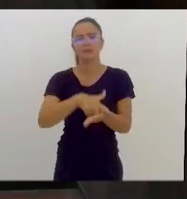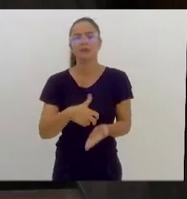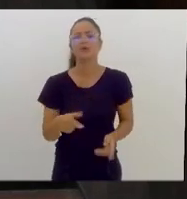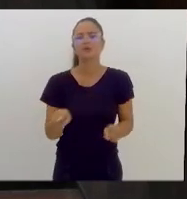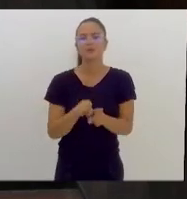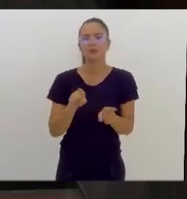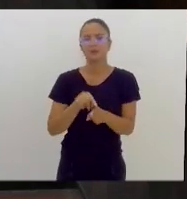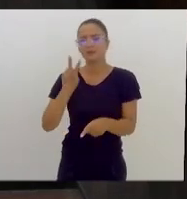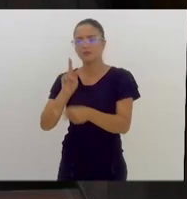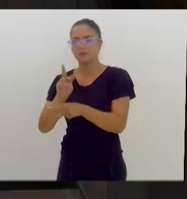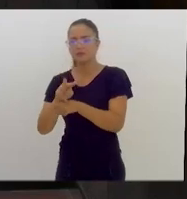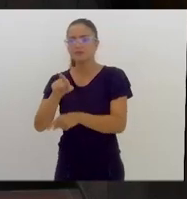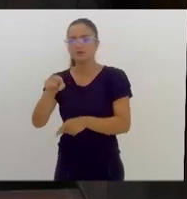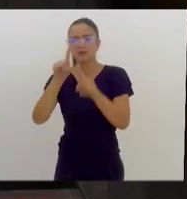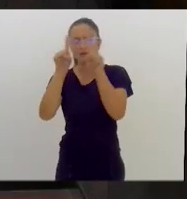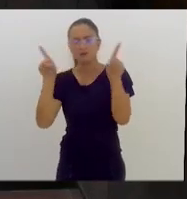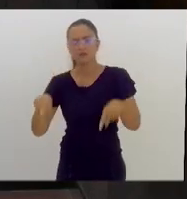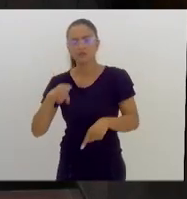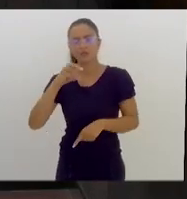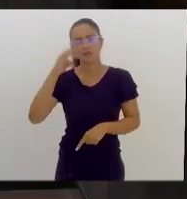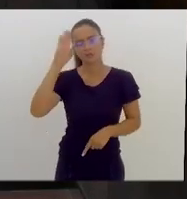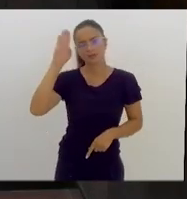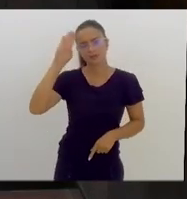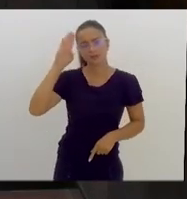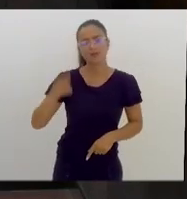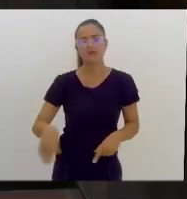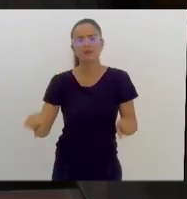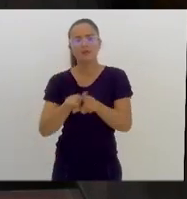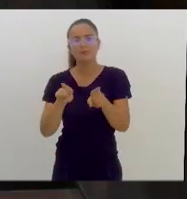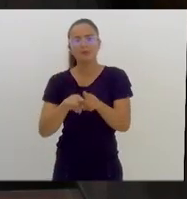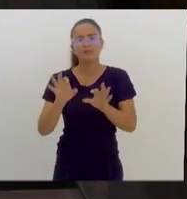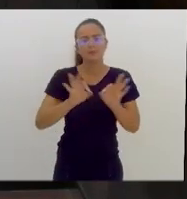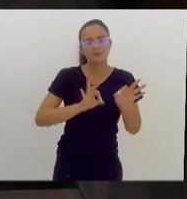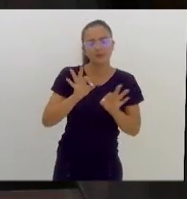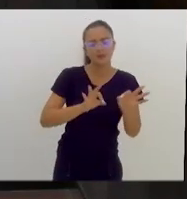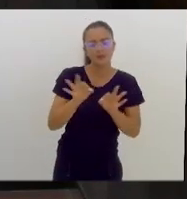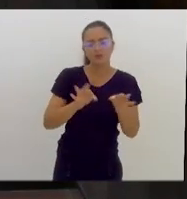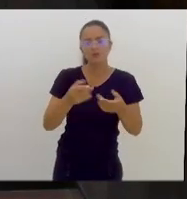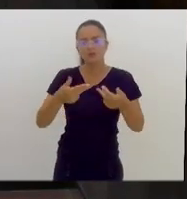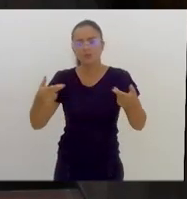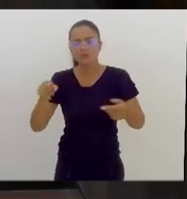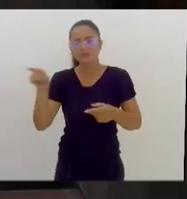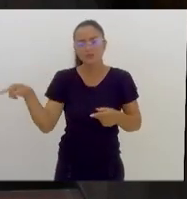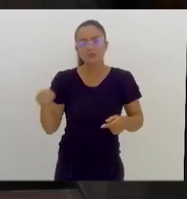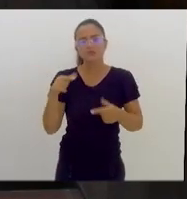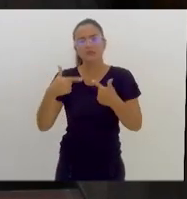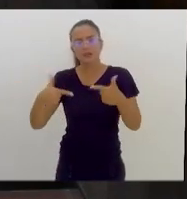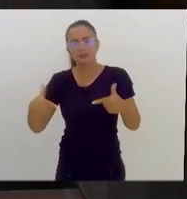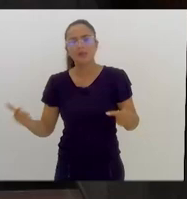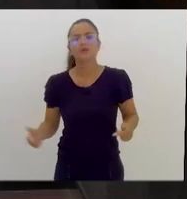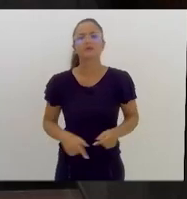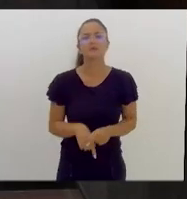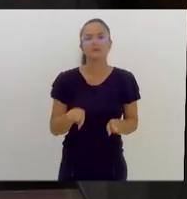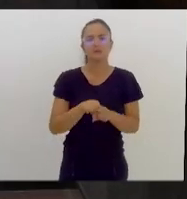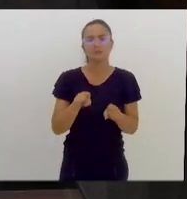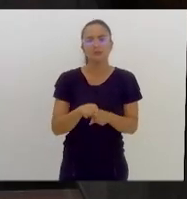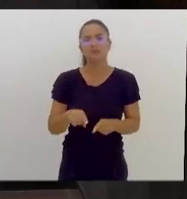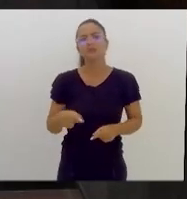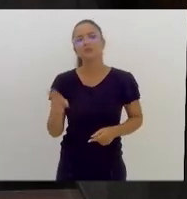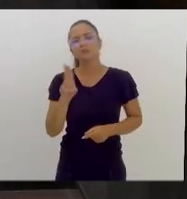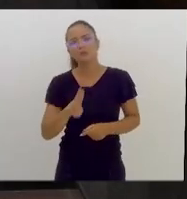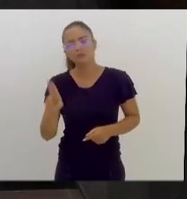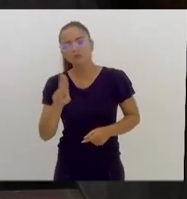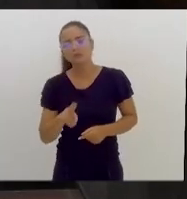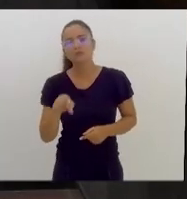Militar, vários planos de cargos e carreiras que foram atualizados e estudados dentro da comissão, a otimização da prestação